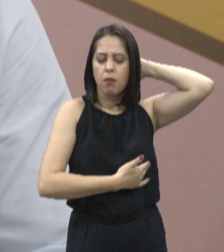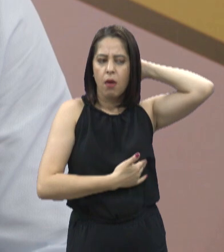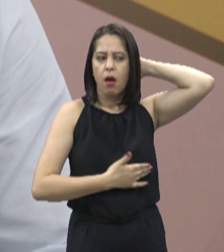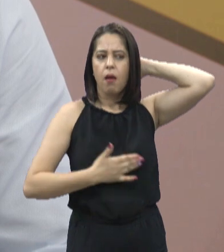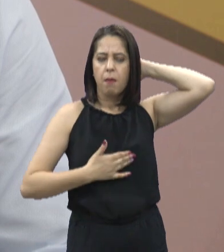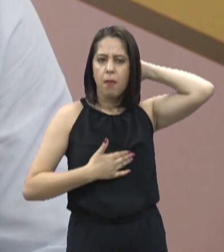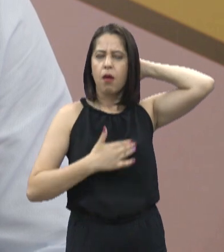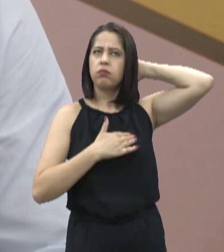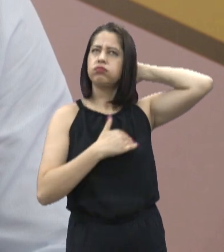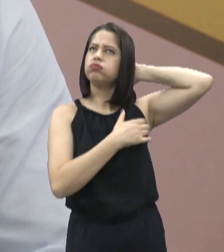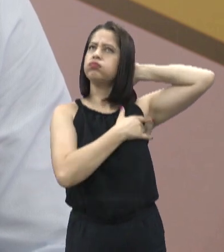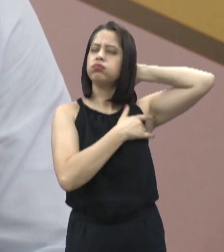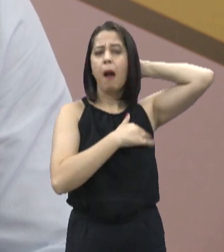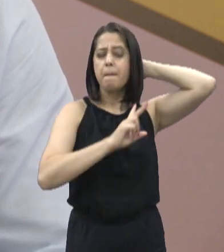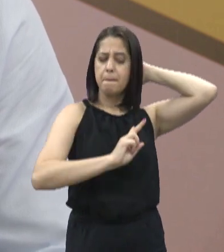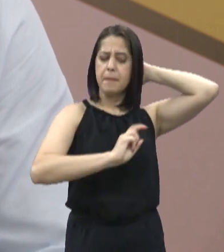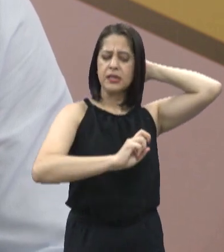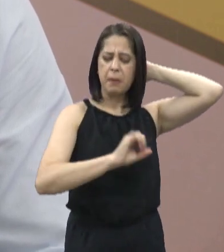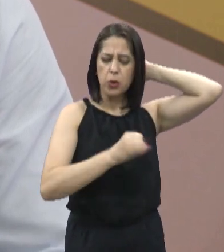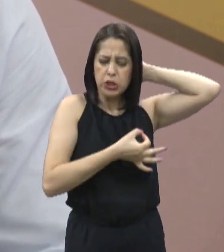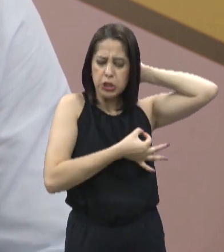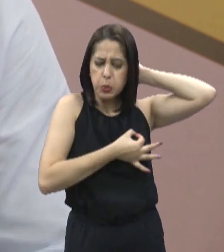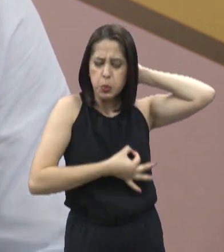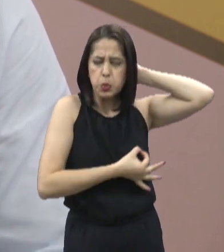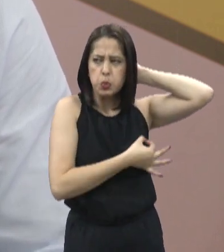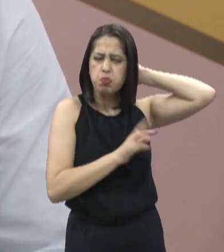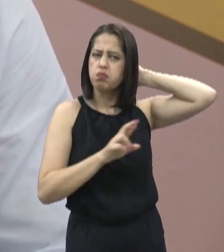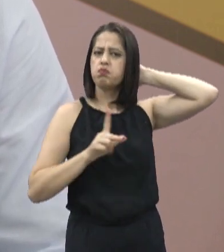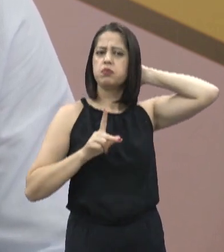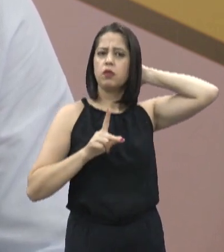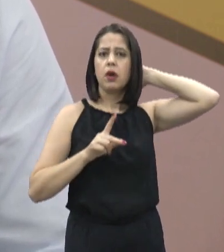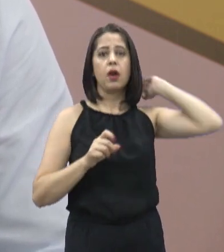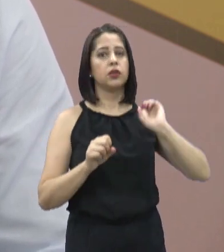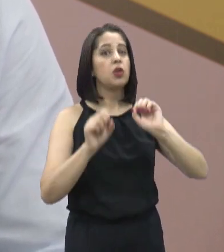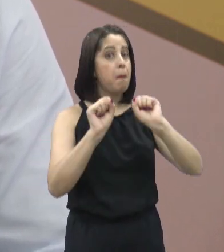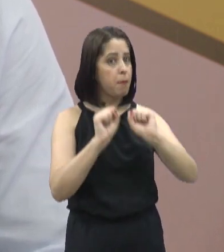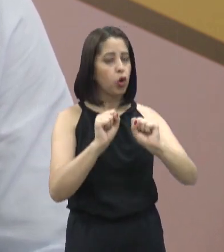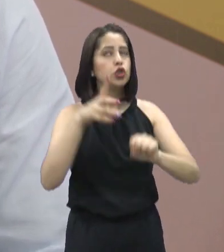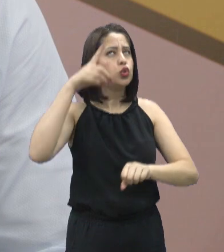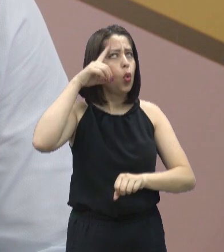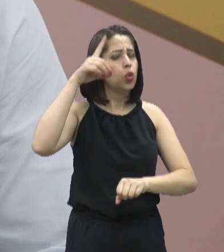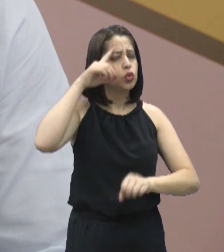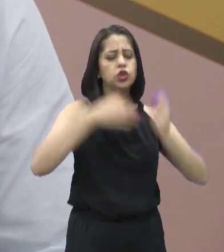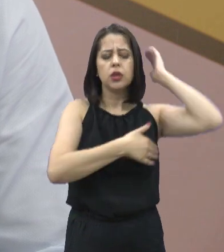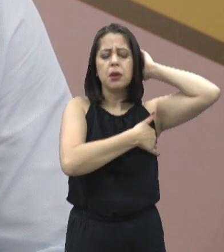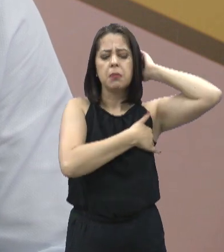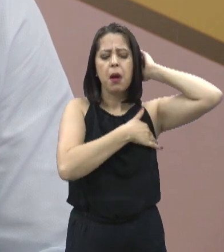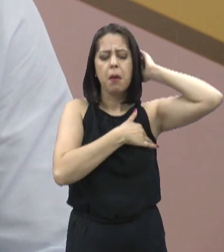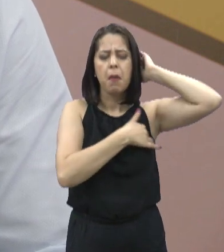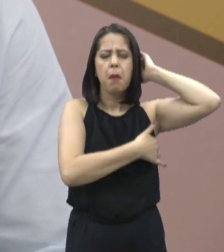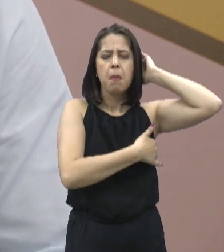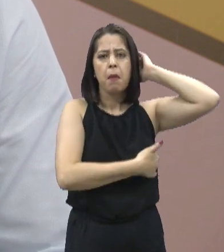consegue notar algum caroço anormal. Pode ser realizado diariamente, né, e